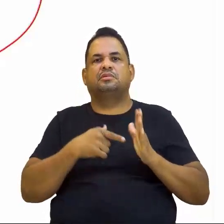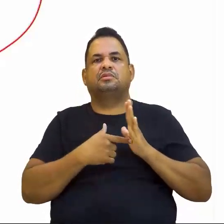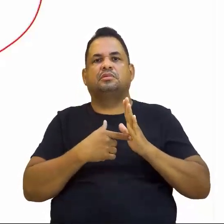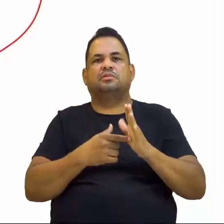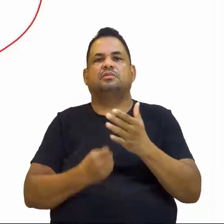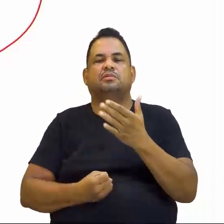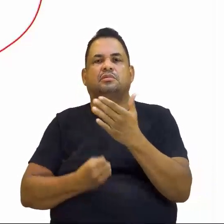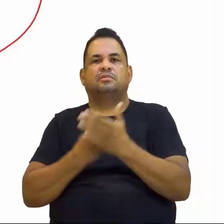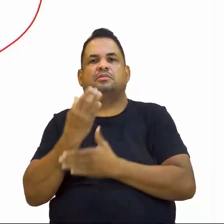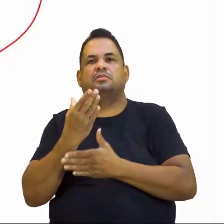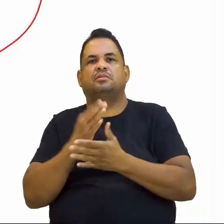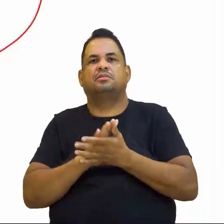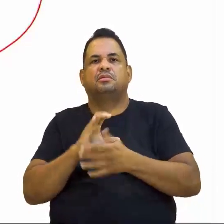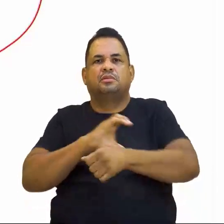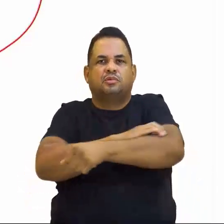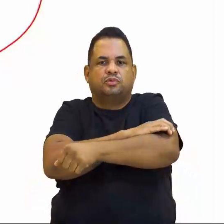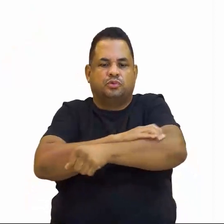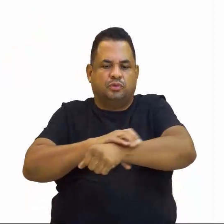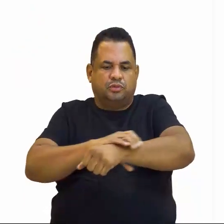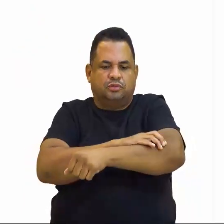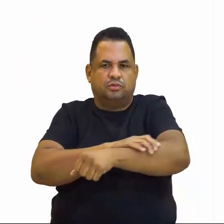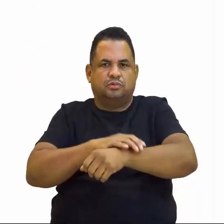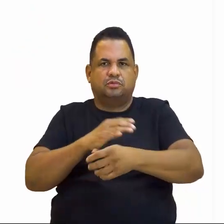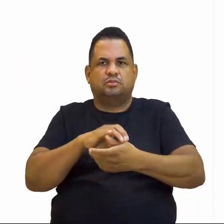origem ao gesso que nós conhecemos.